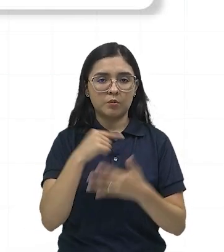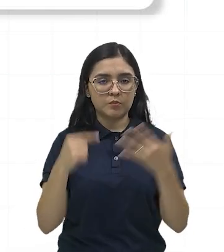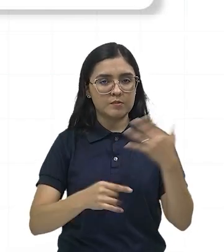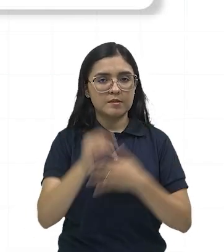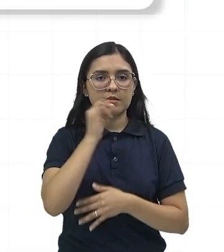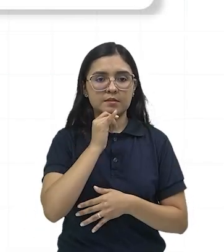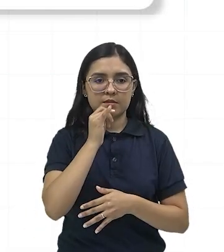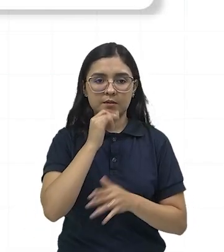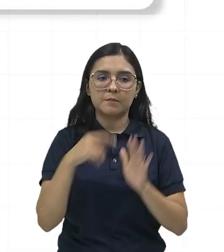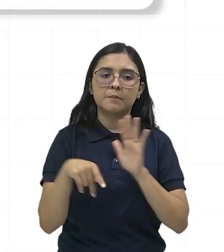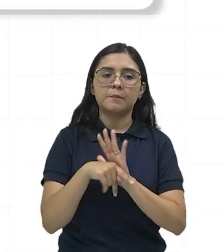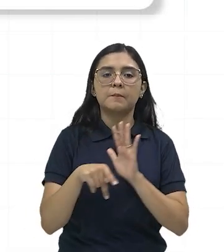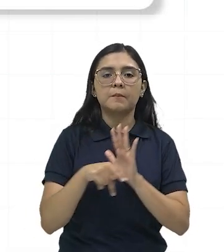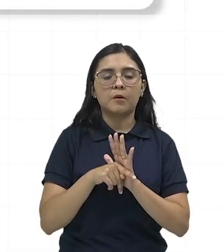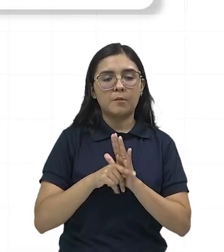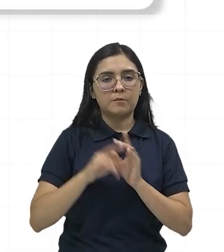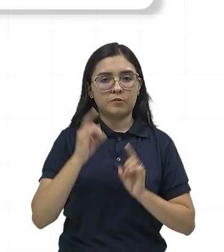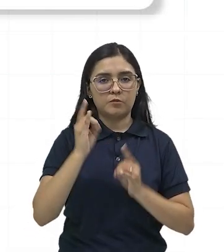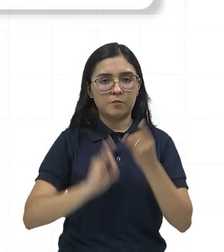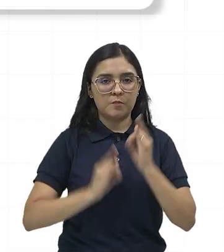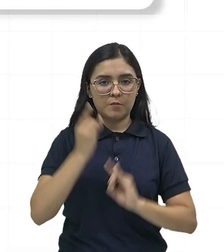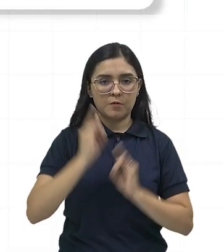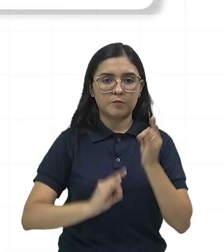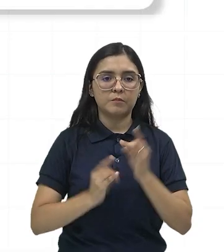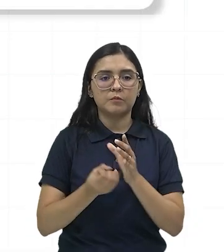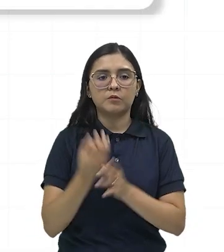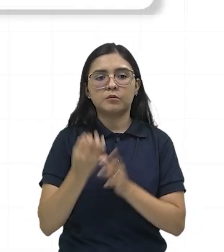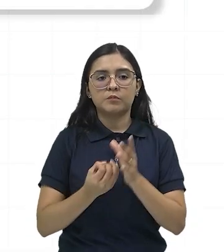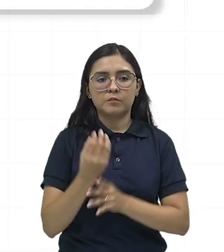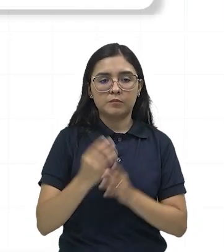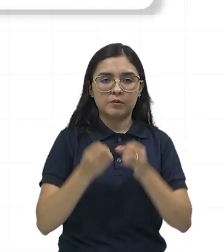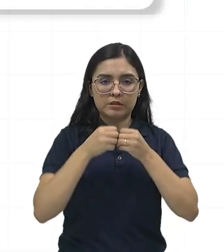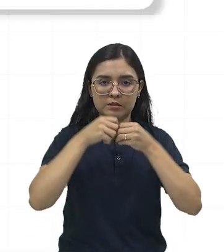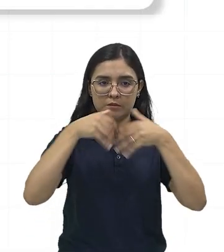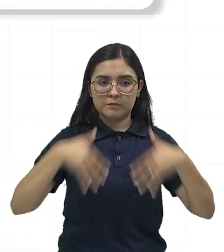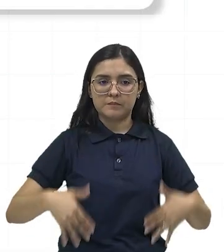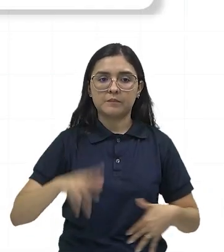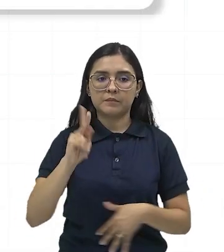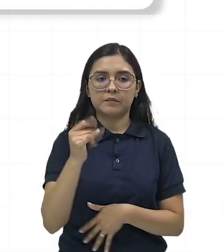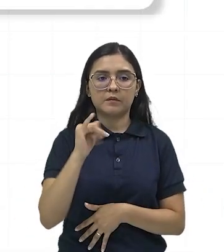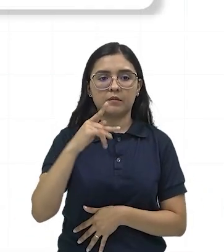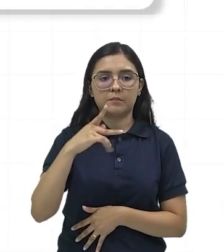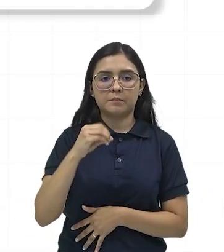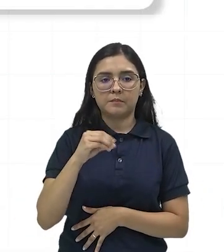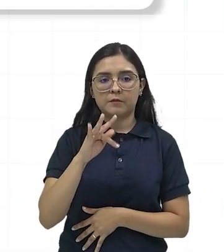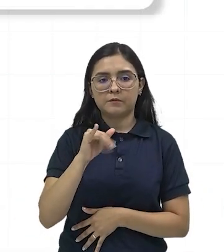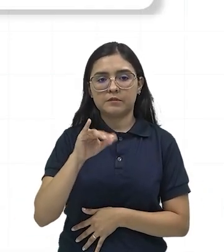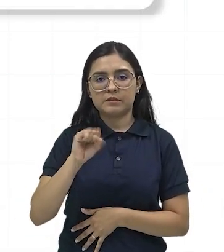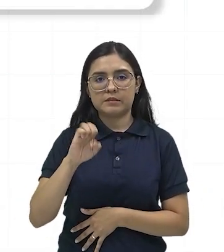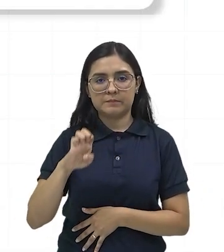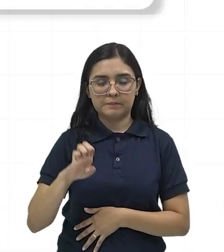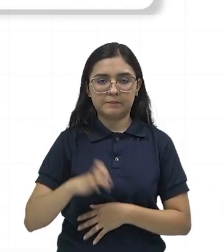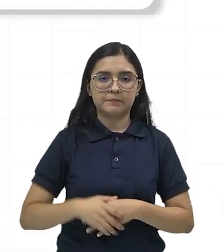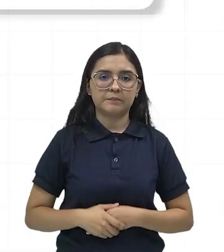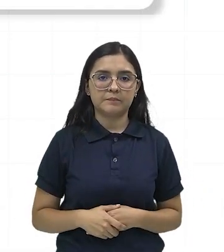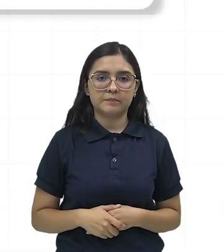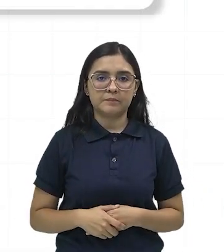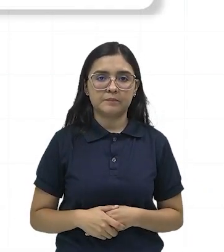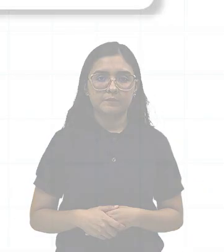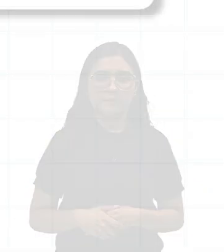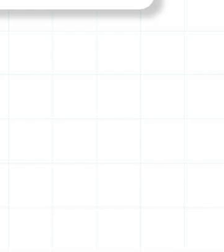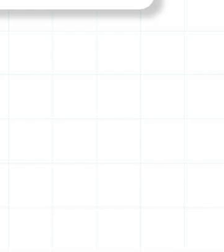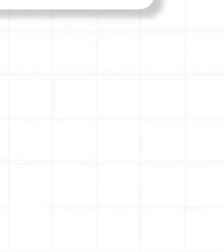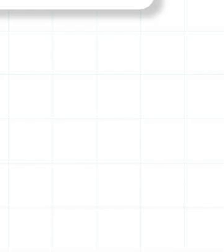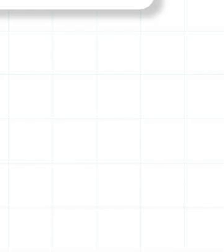exemplos de importantes hormônios produzidos por essa glândula que é chamada de hipófise. E